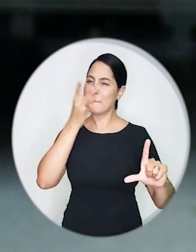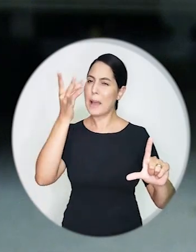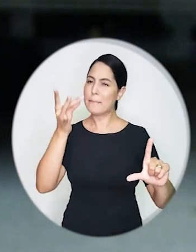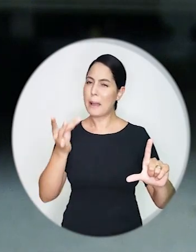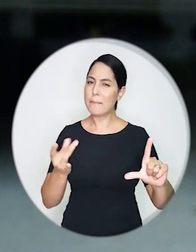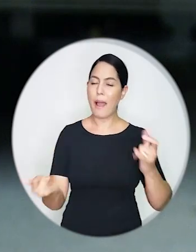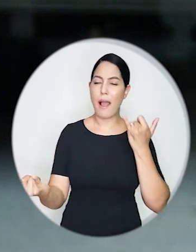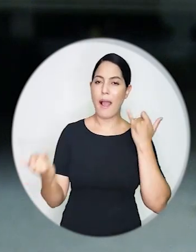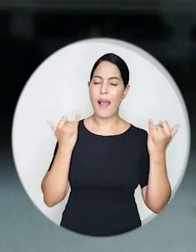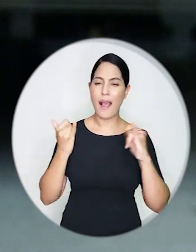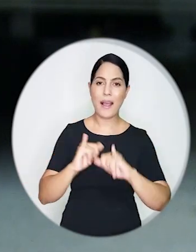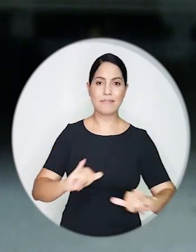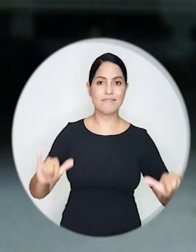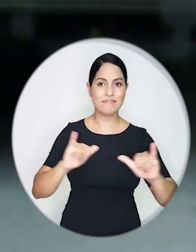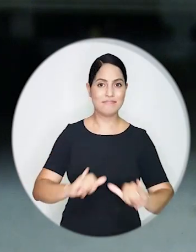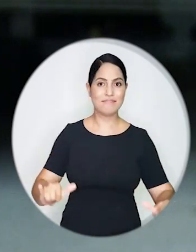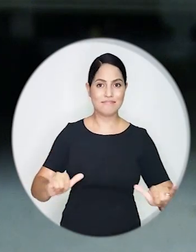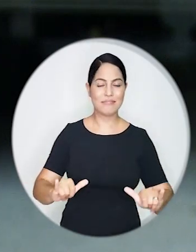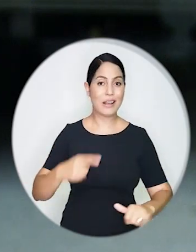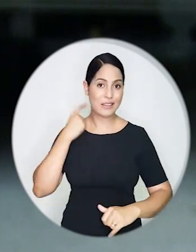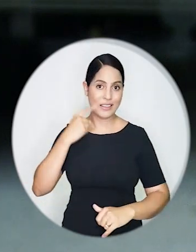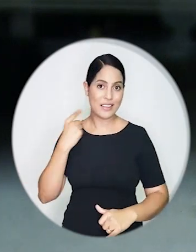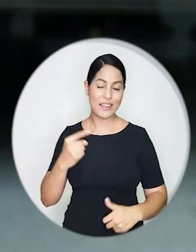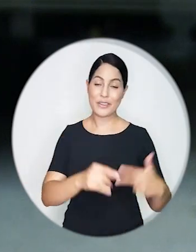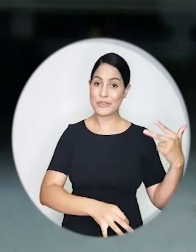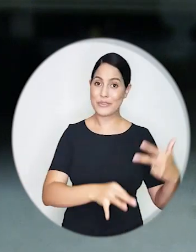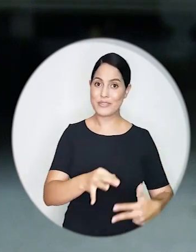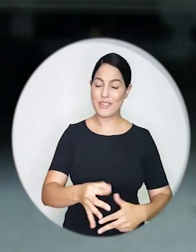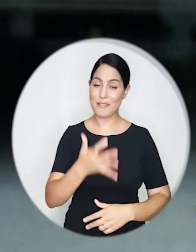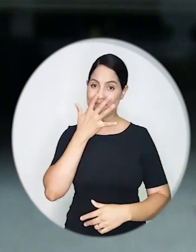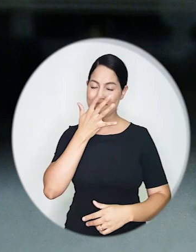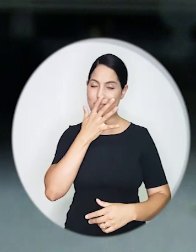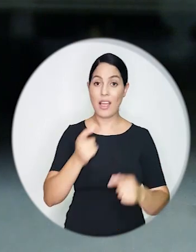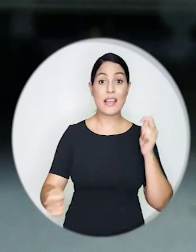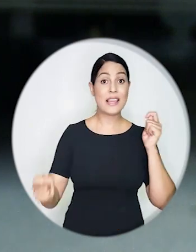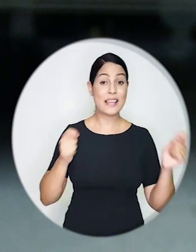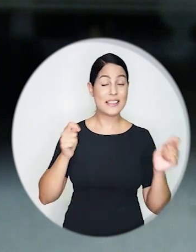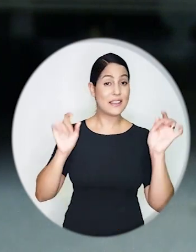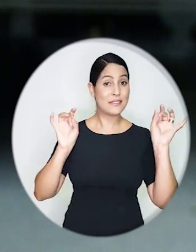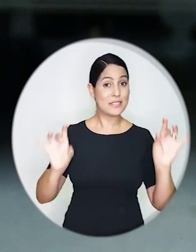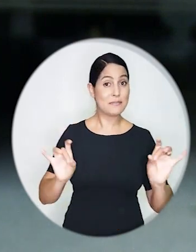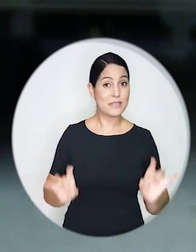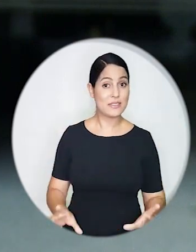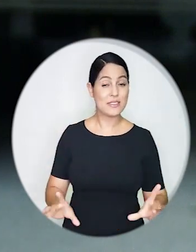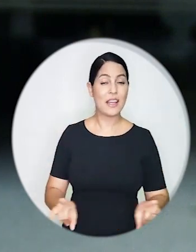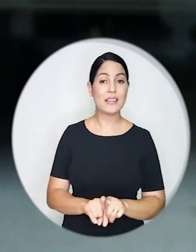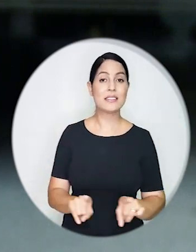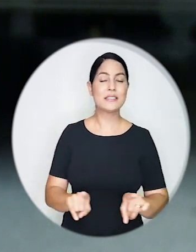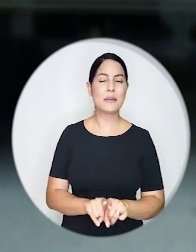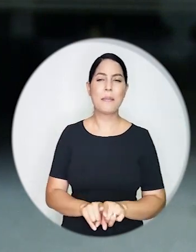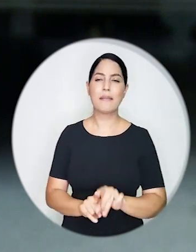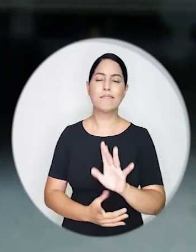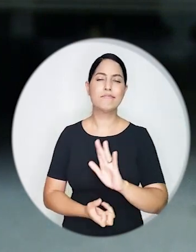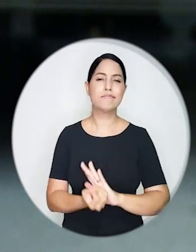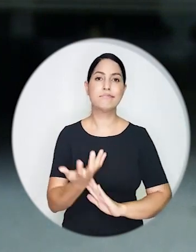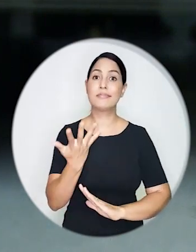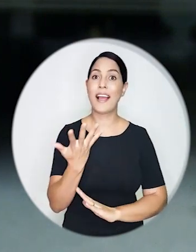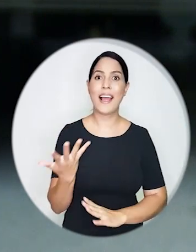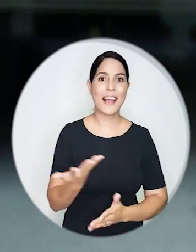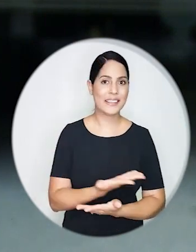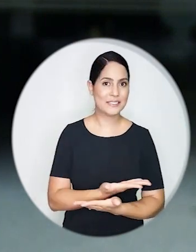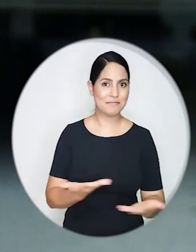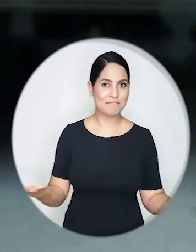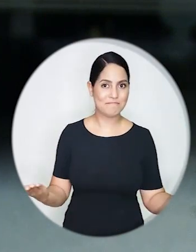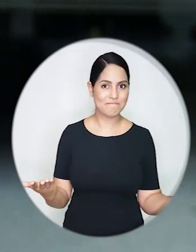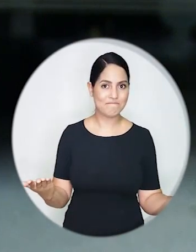fica por dentro de todas as informações da advocacia e do judiciário, além de acompanhar entrevistas exclusivas, matérias